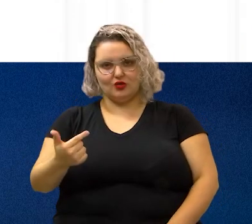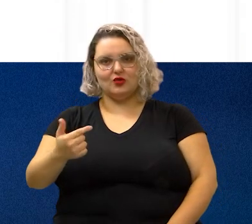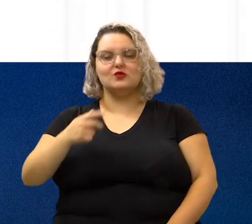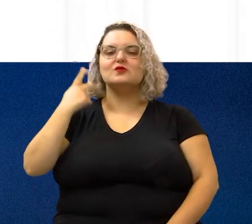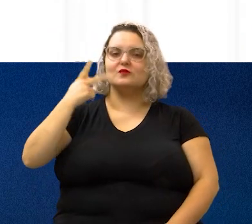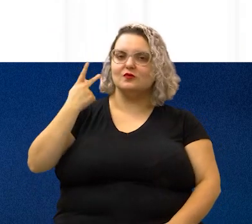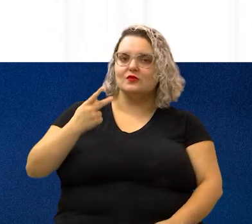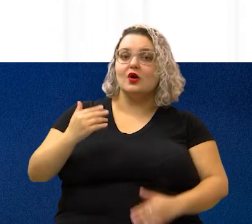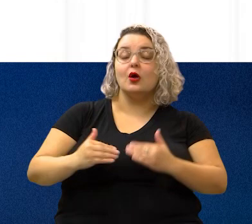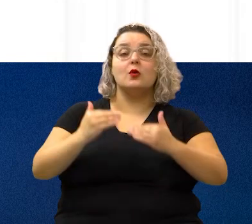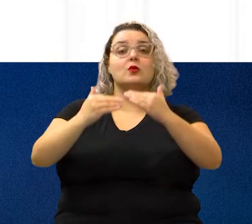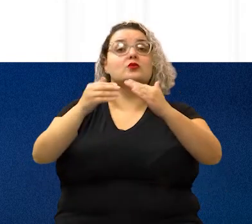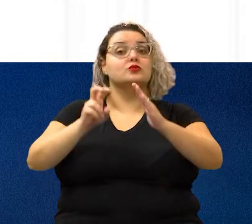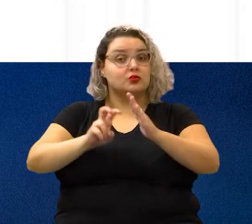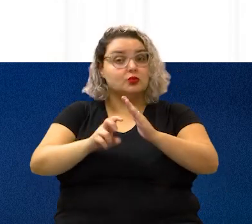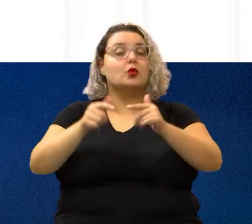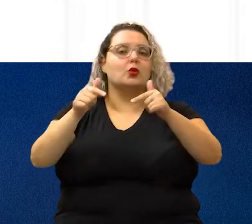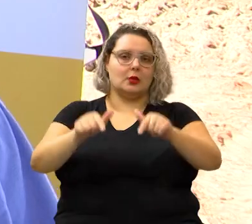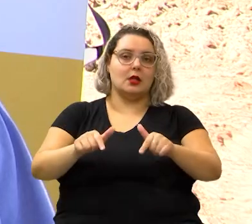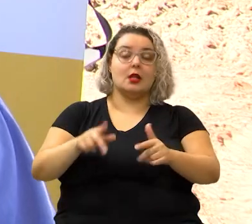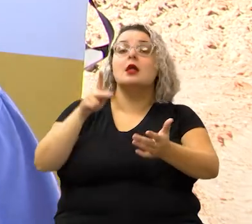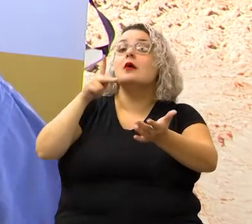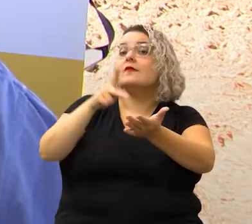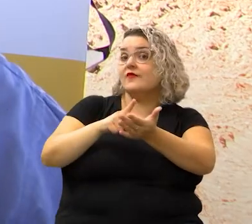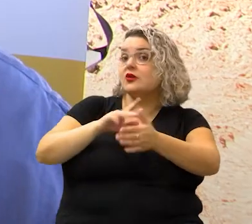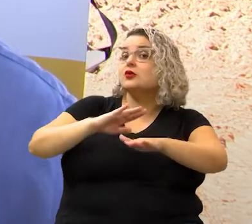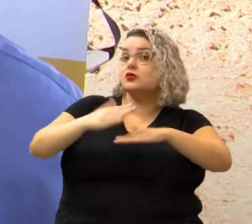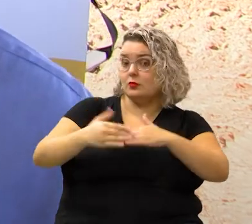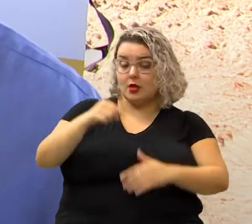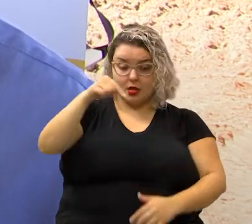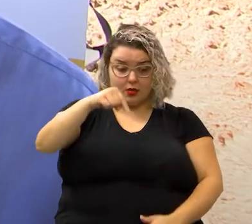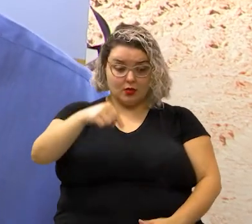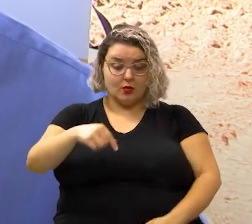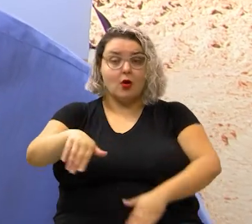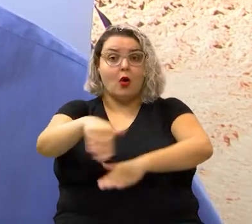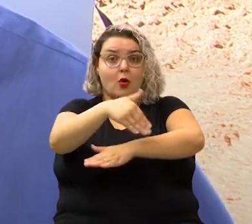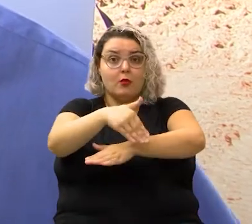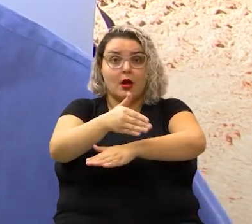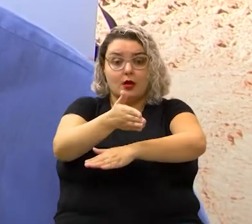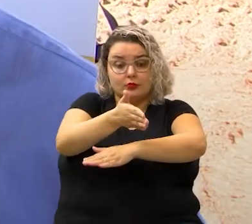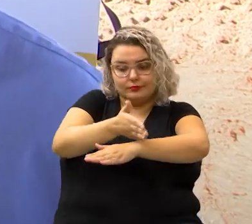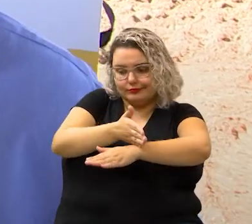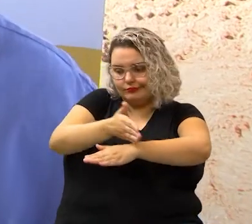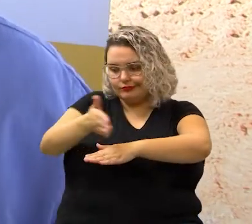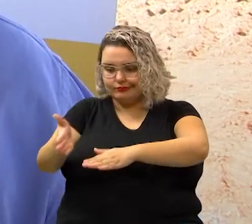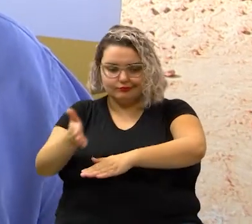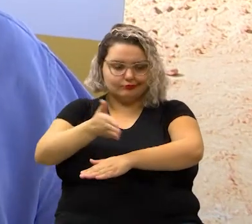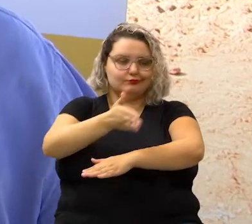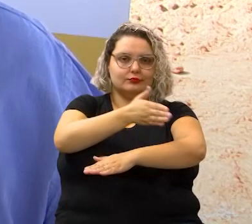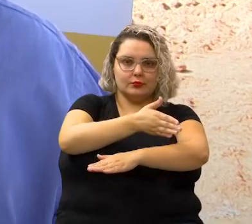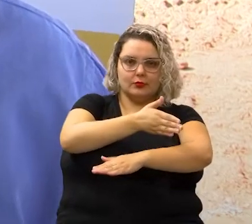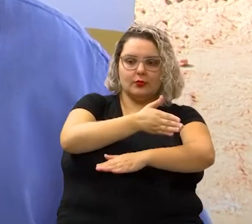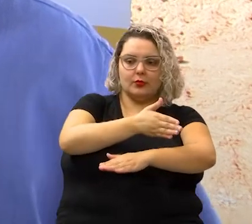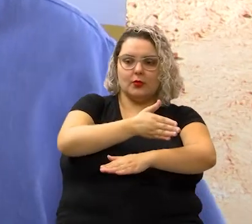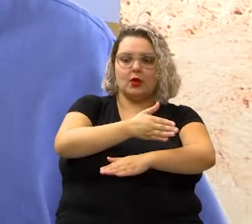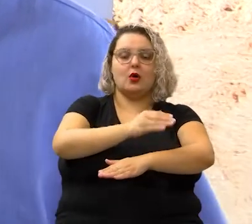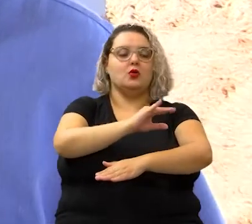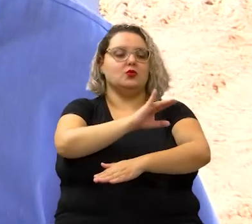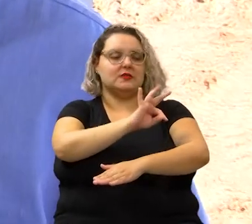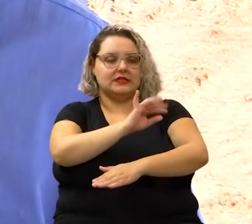solicitava a construção de creche no local na verdade os bairros aqui são uma rua que divide a outra então Residencial